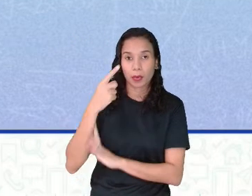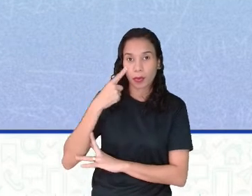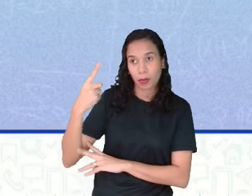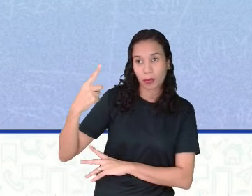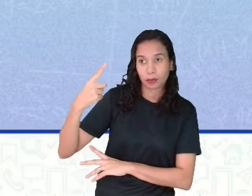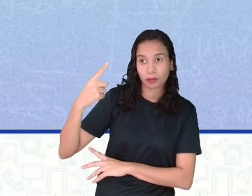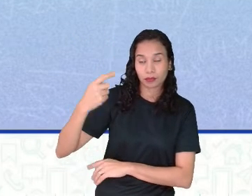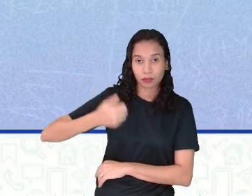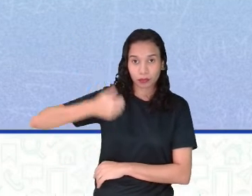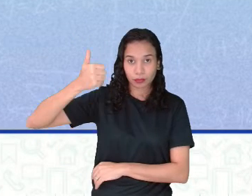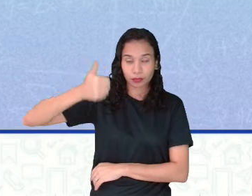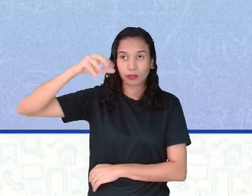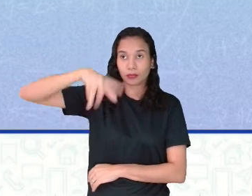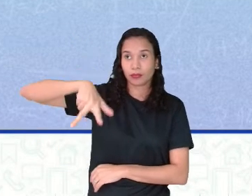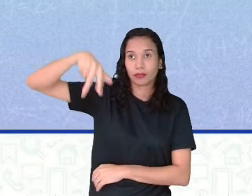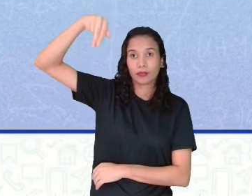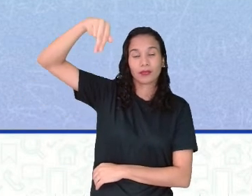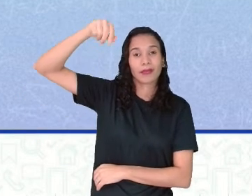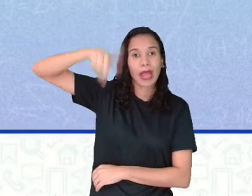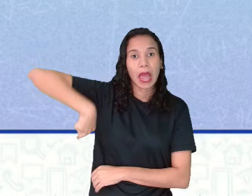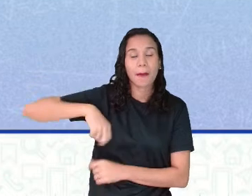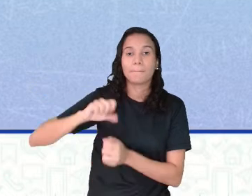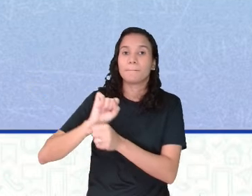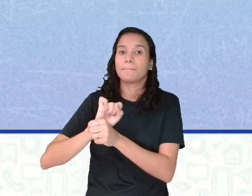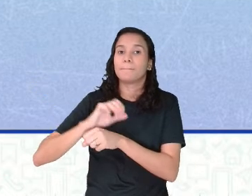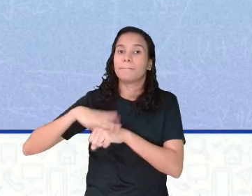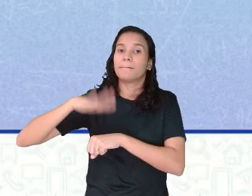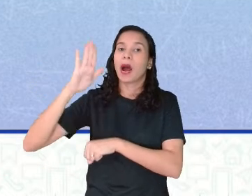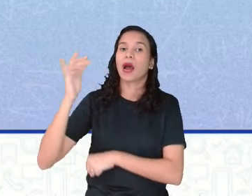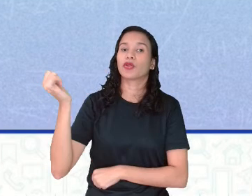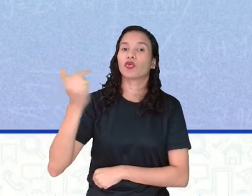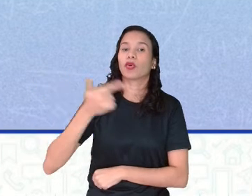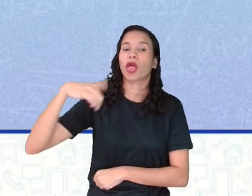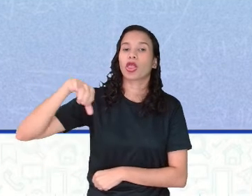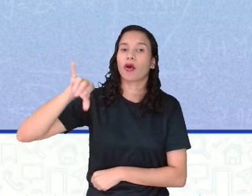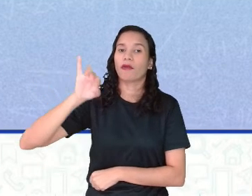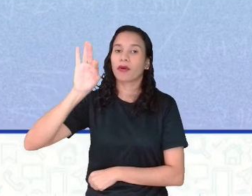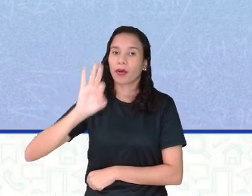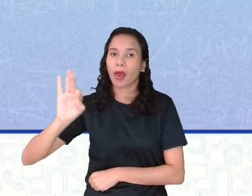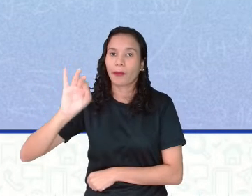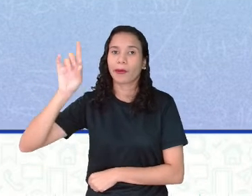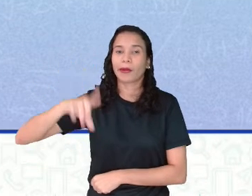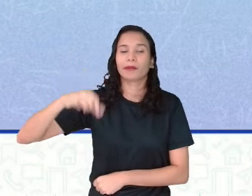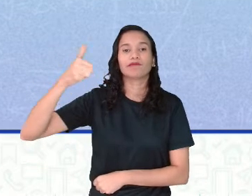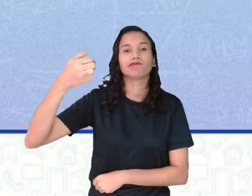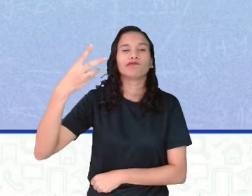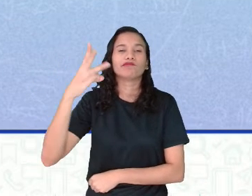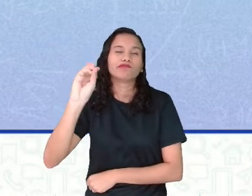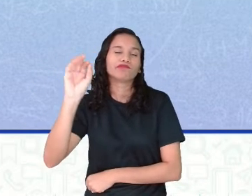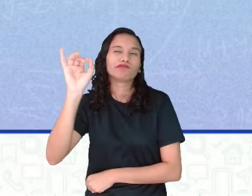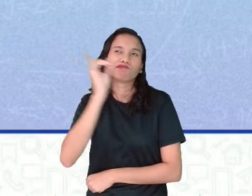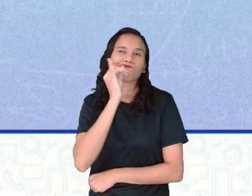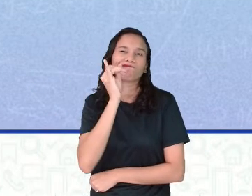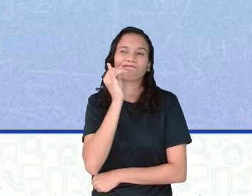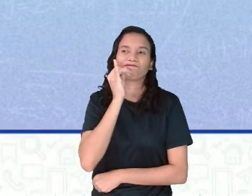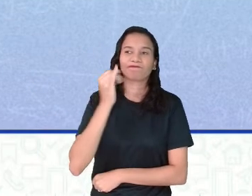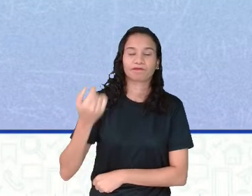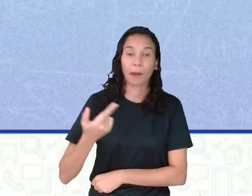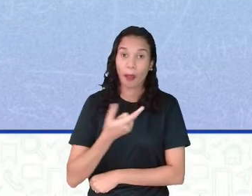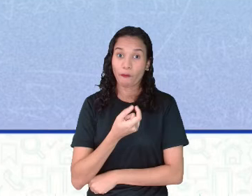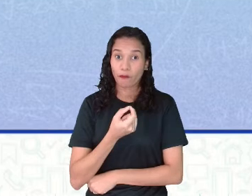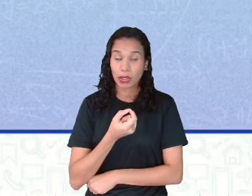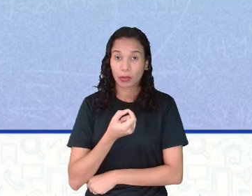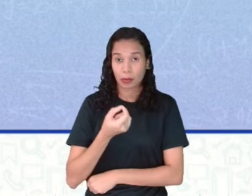aqui, ele tem a medida aí 130 graus. Esse aqui mede 20 graus, por